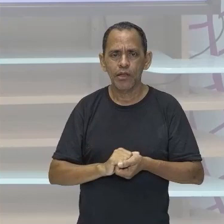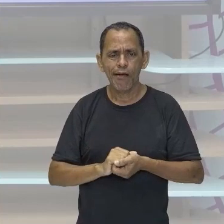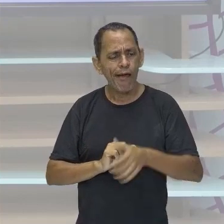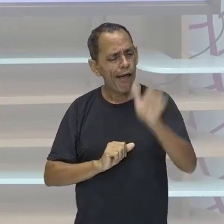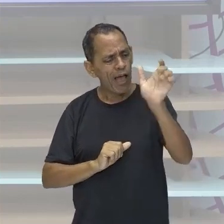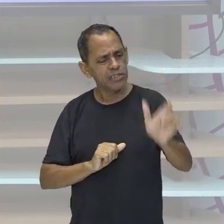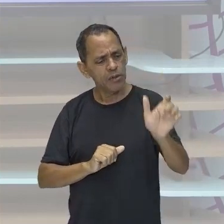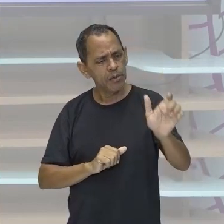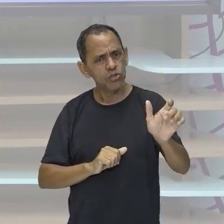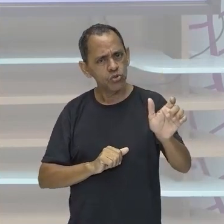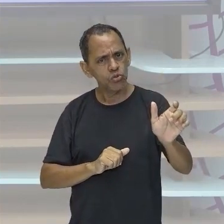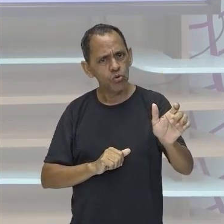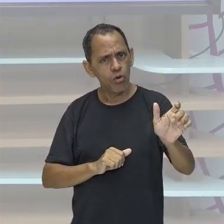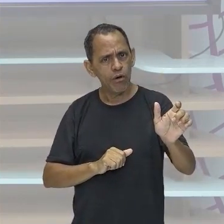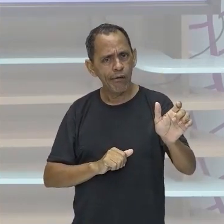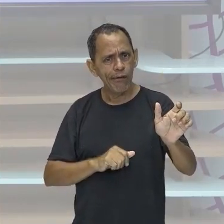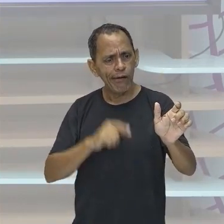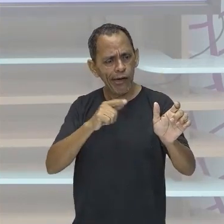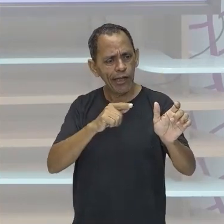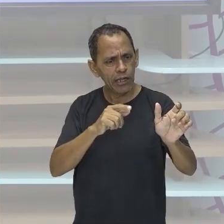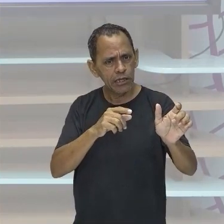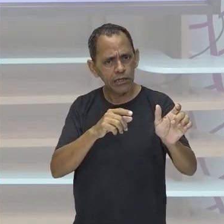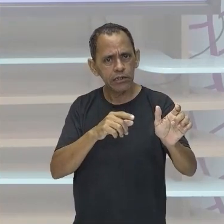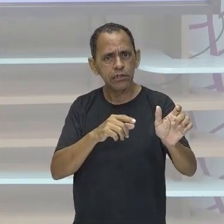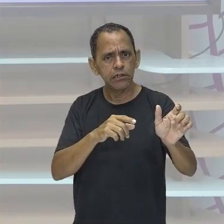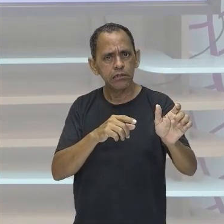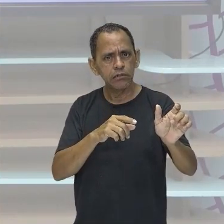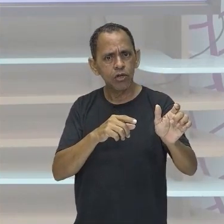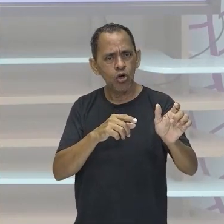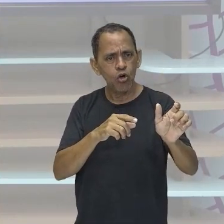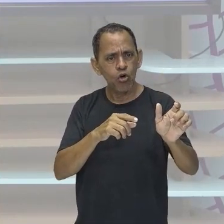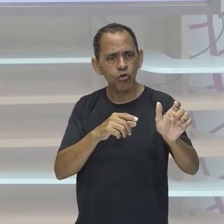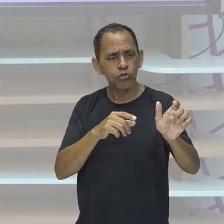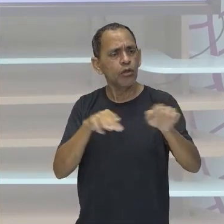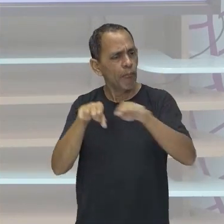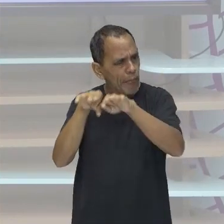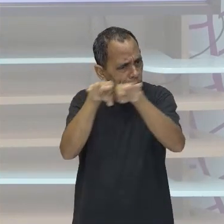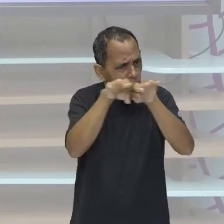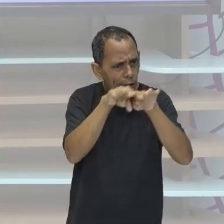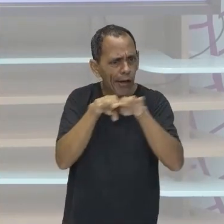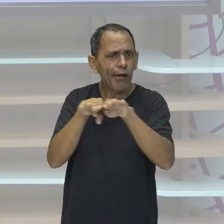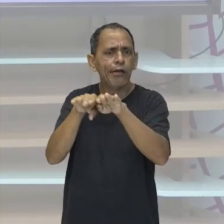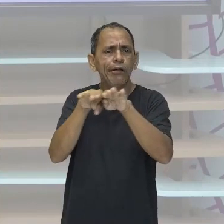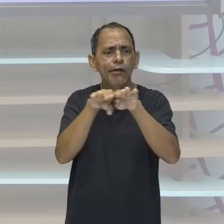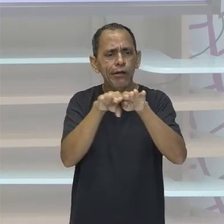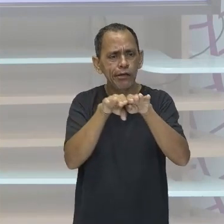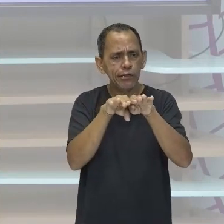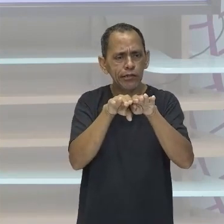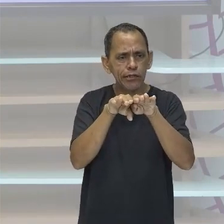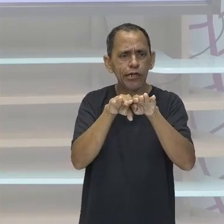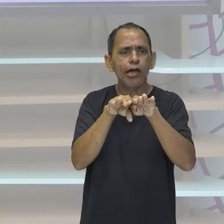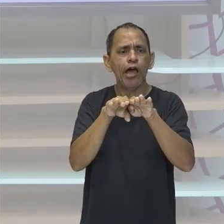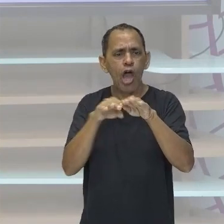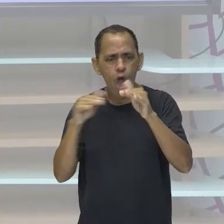pessoa ela está dentro dos padrões de acordo com a Organização Mundial